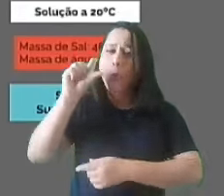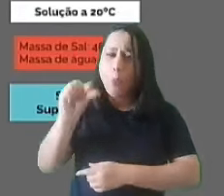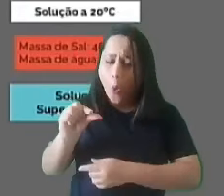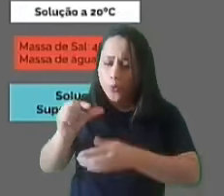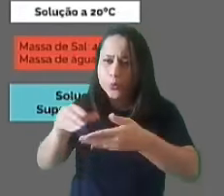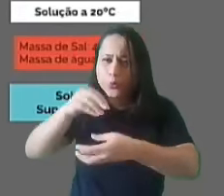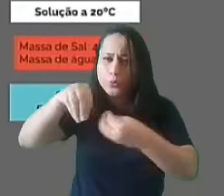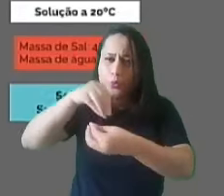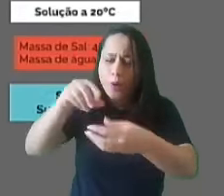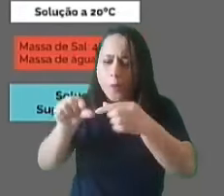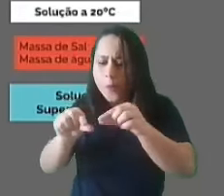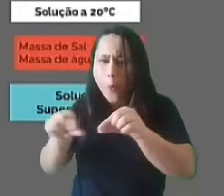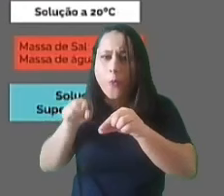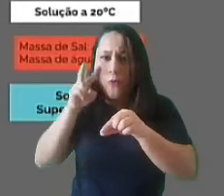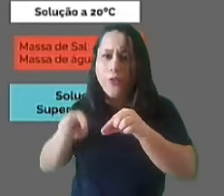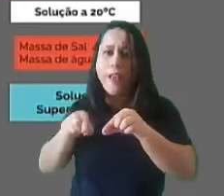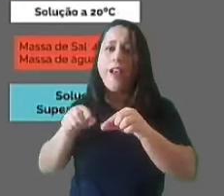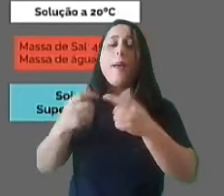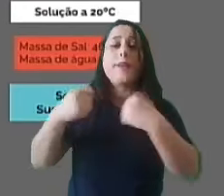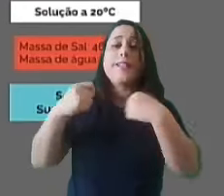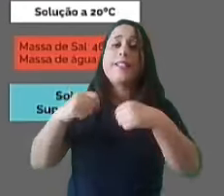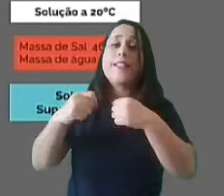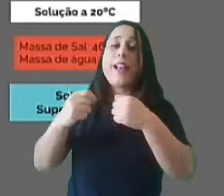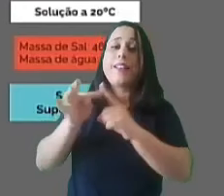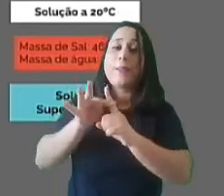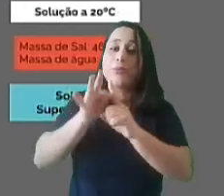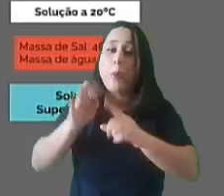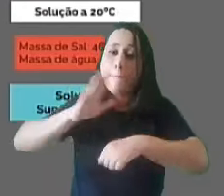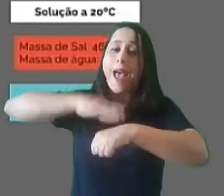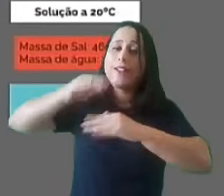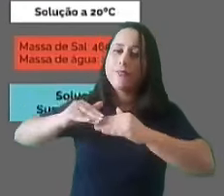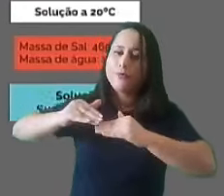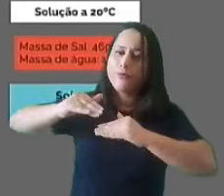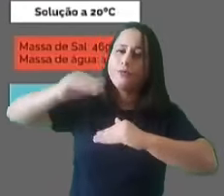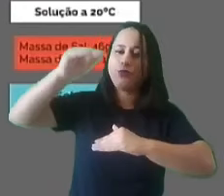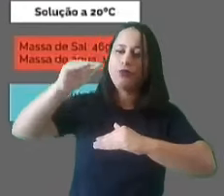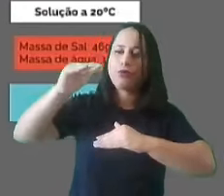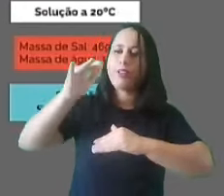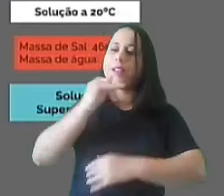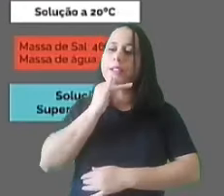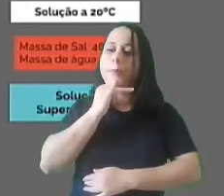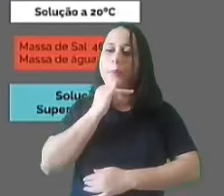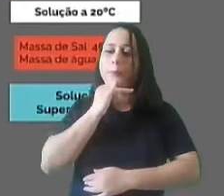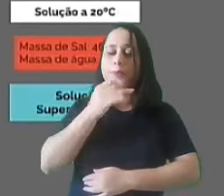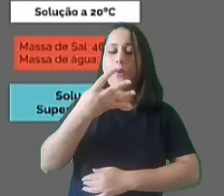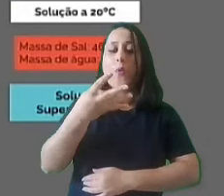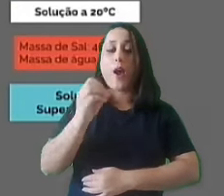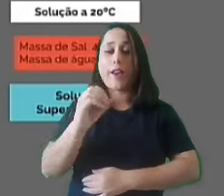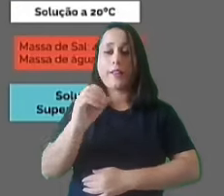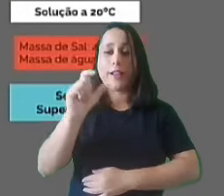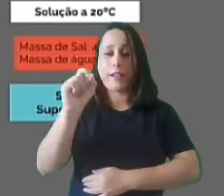de 46 gramas, vai ter uma solução saturada com o corpo de fundo, com precipitado. Você